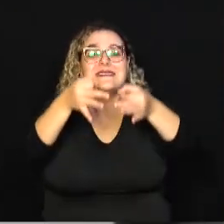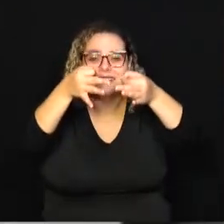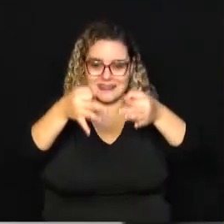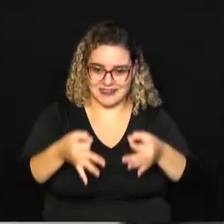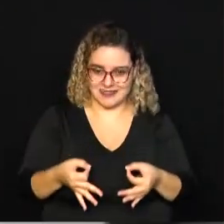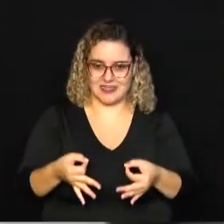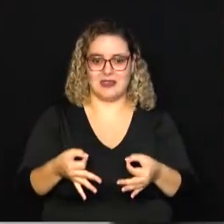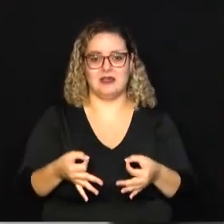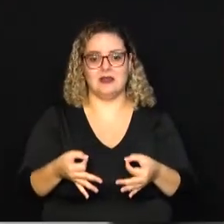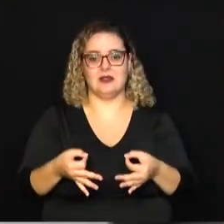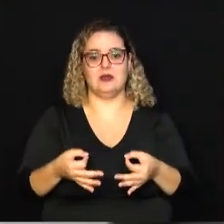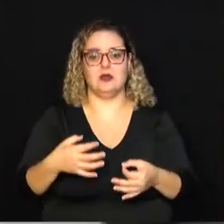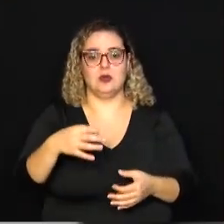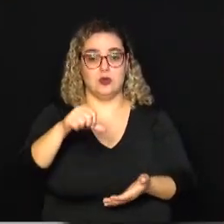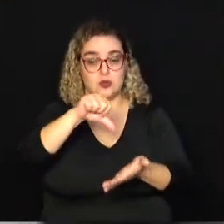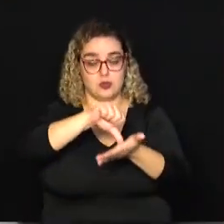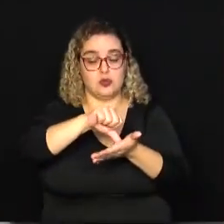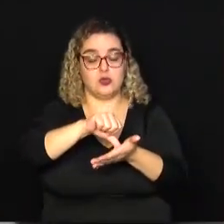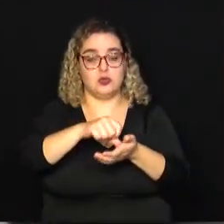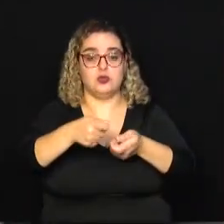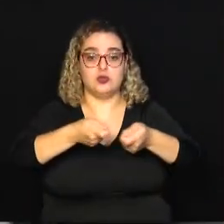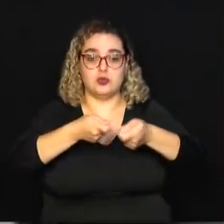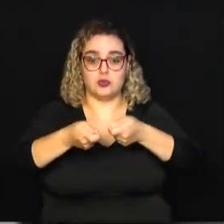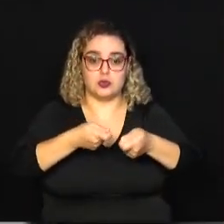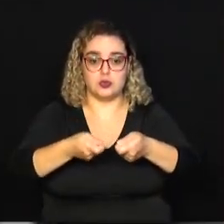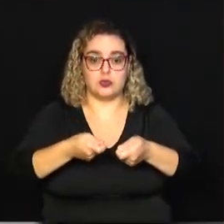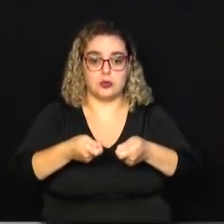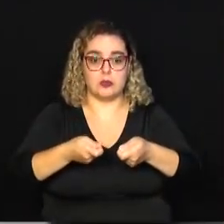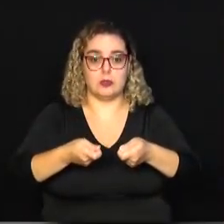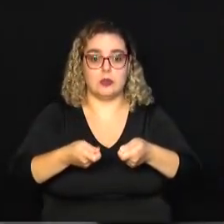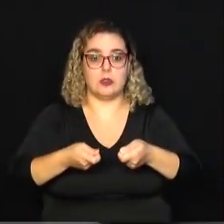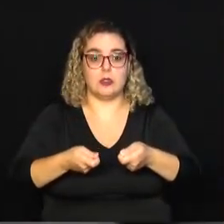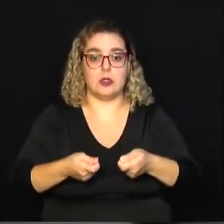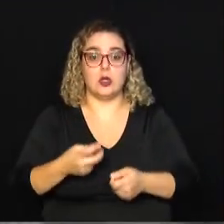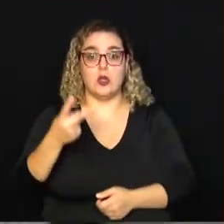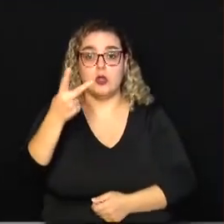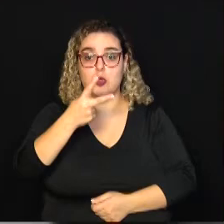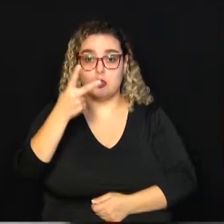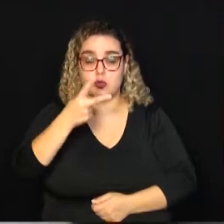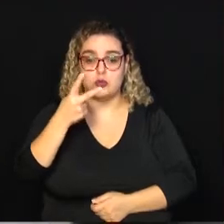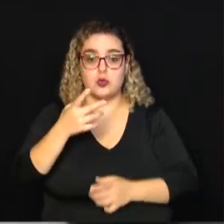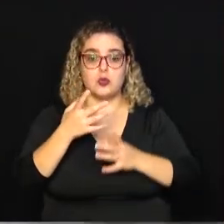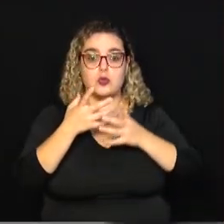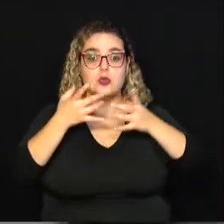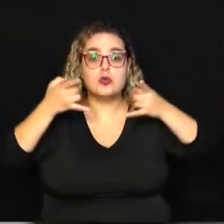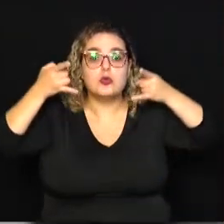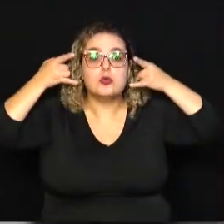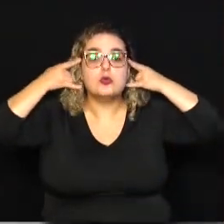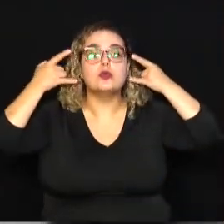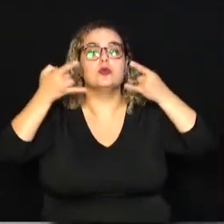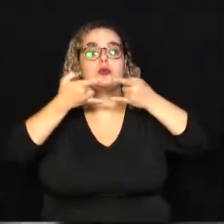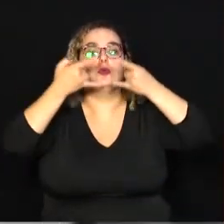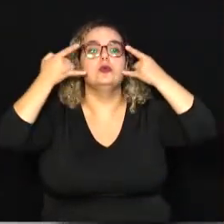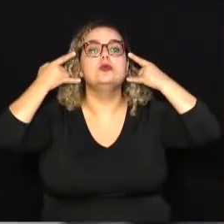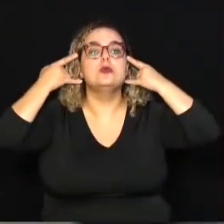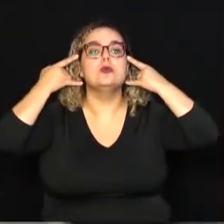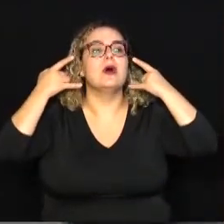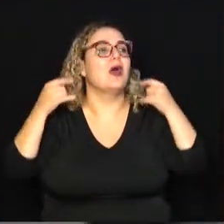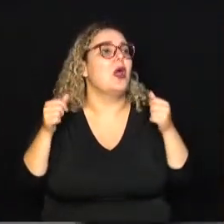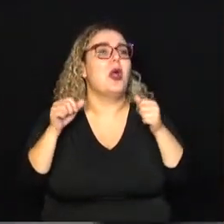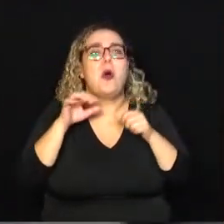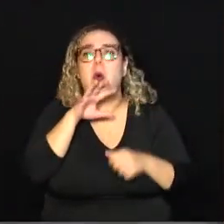Centro para o Controle de Doenças estadunidense já mostrou que, inclusive, 2 máscaras protege mais, é terrível, é desconfortável,